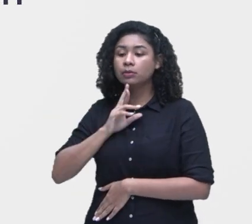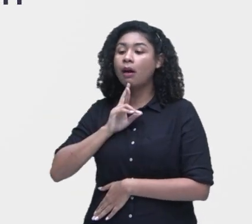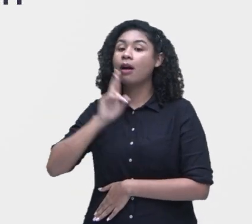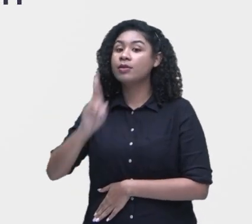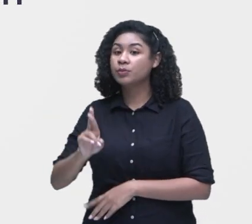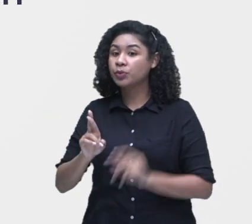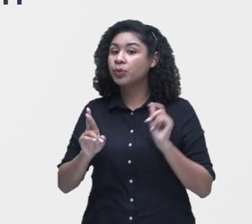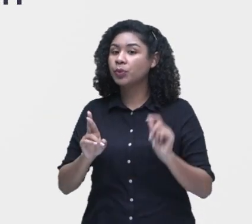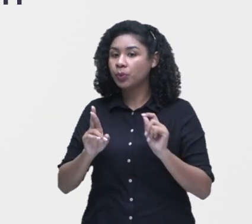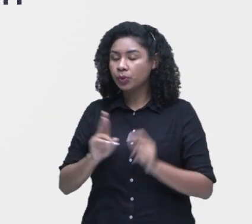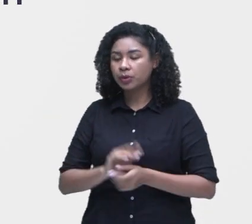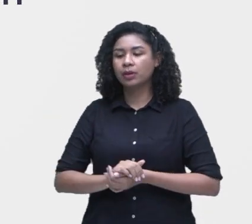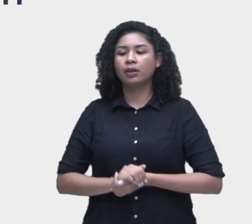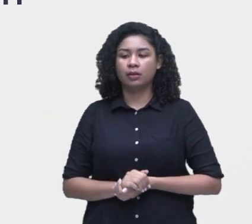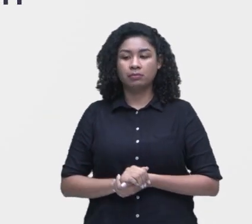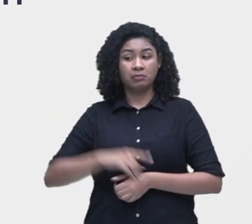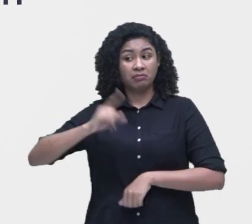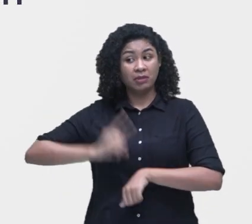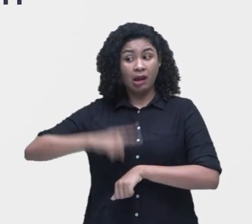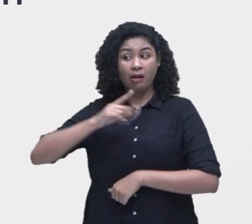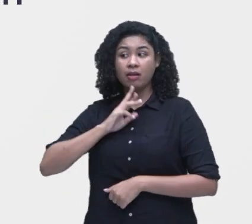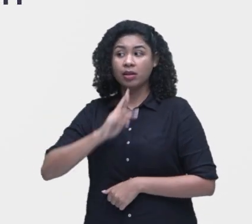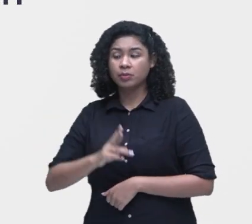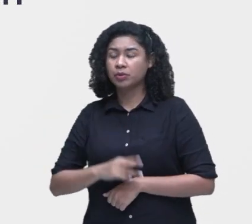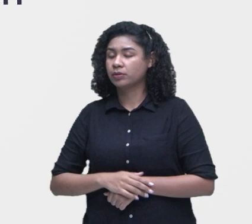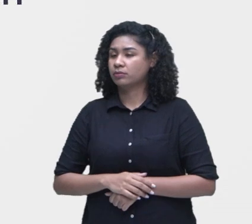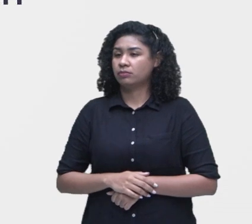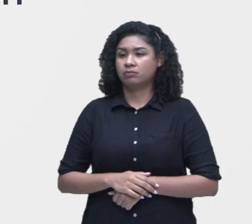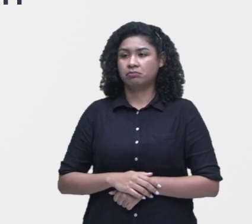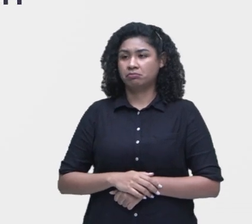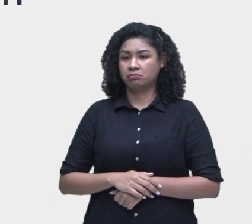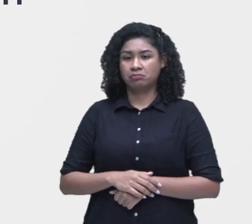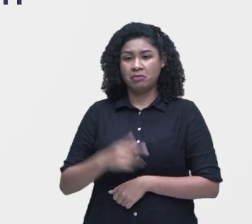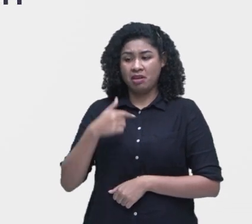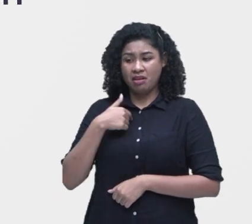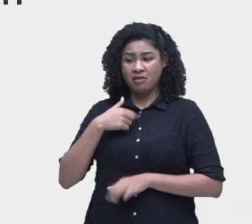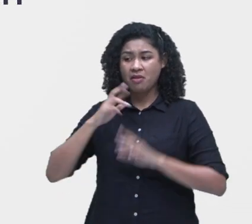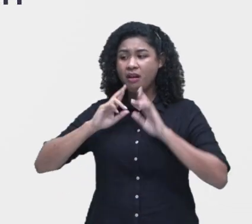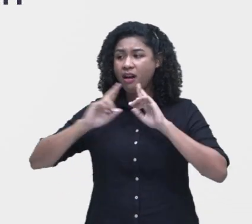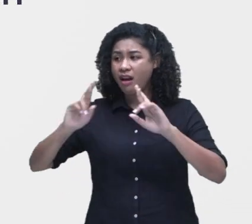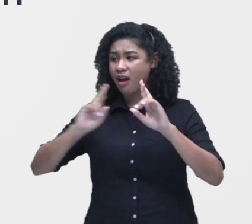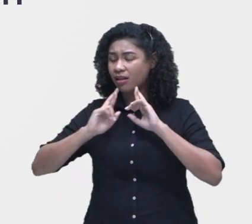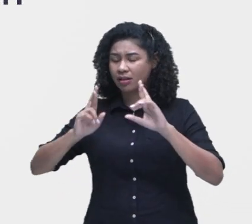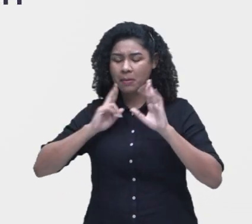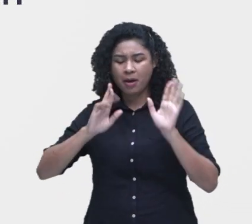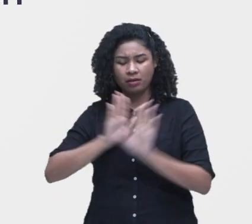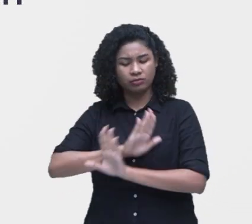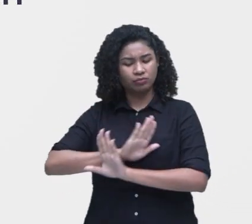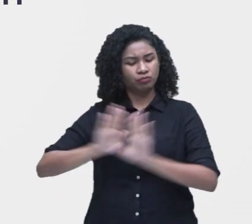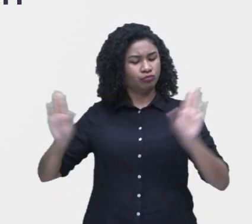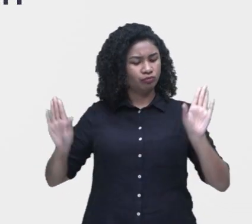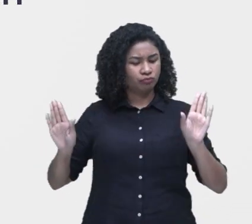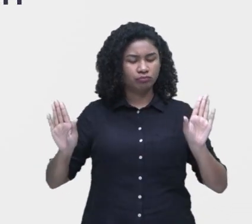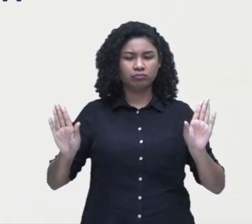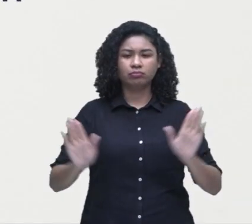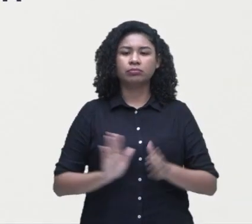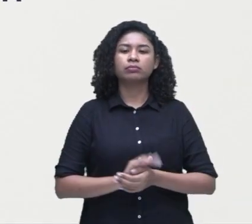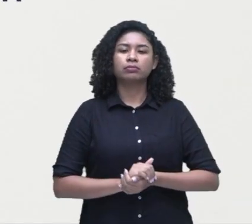responde sem hesitação: não posso me queixar. Então, onde está